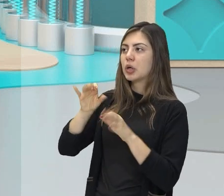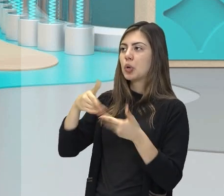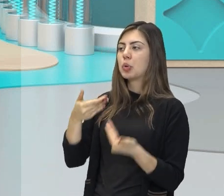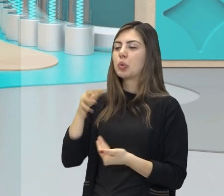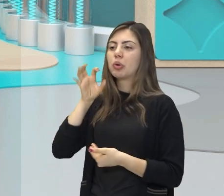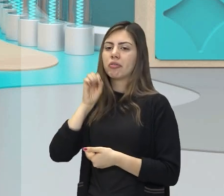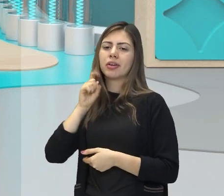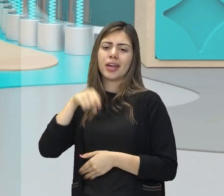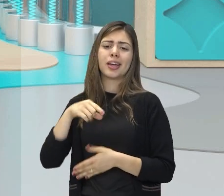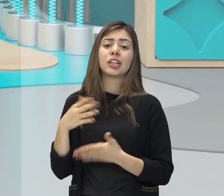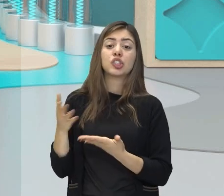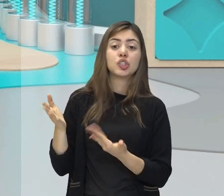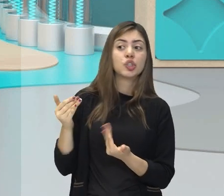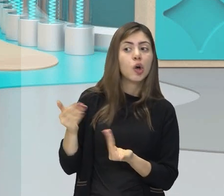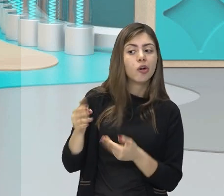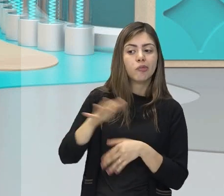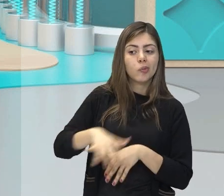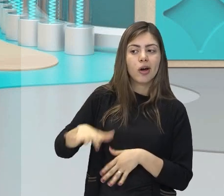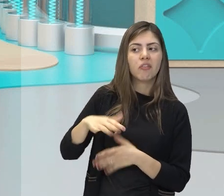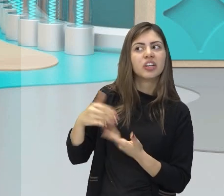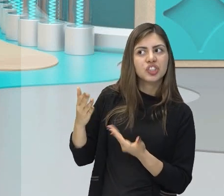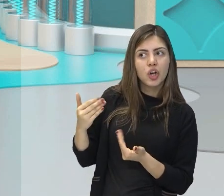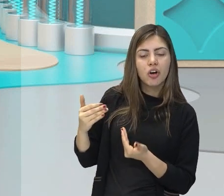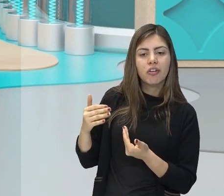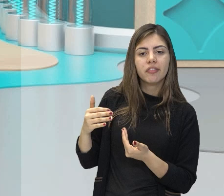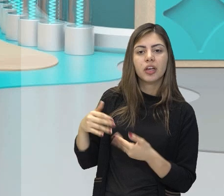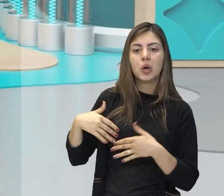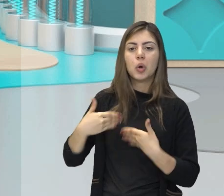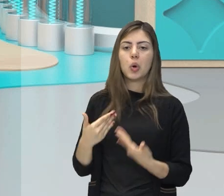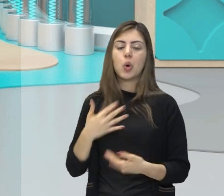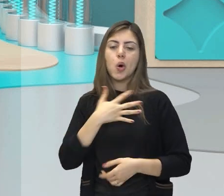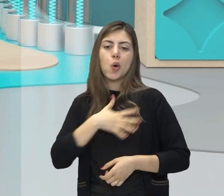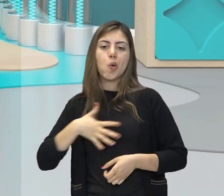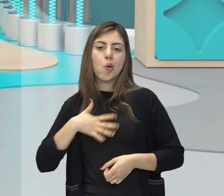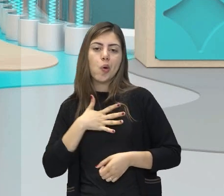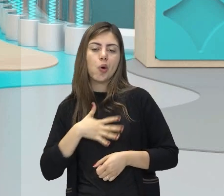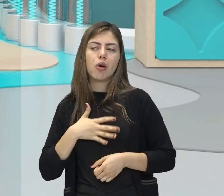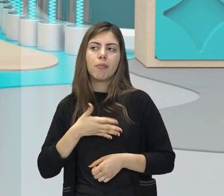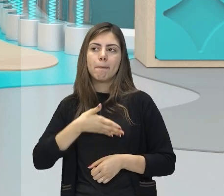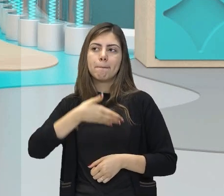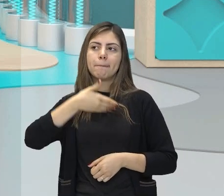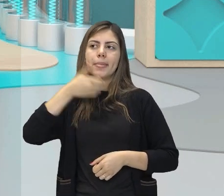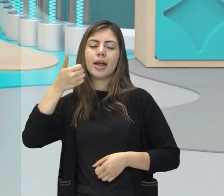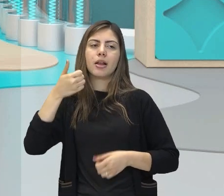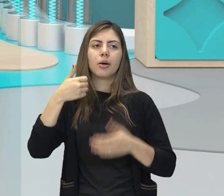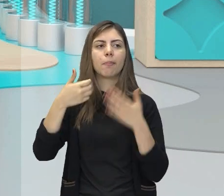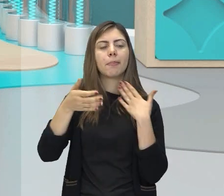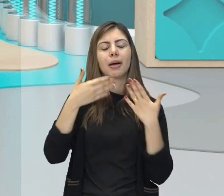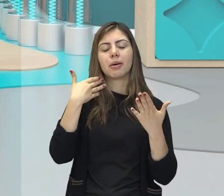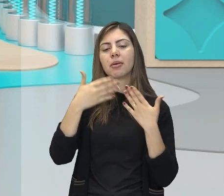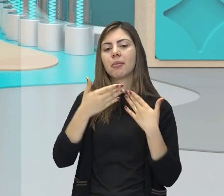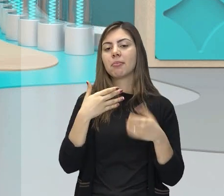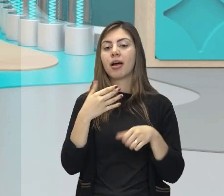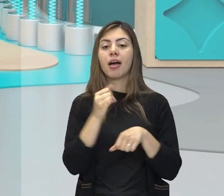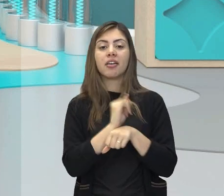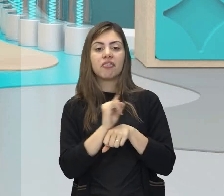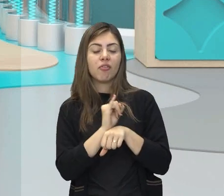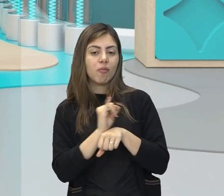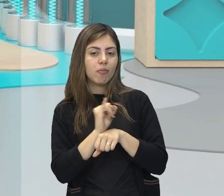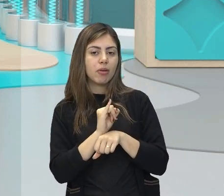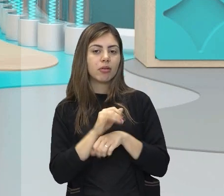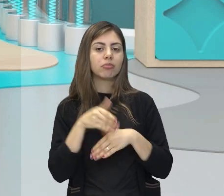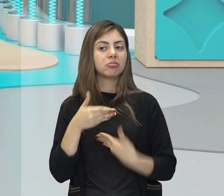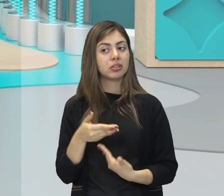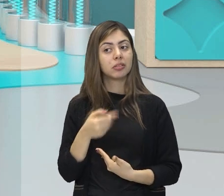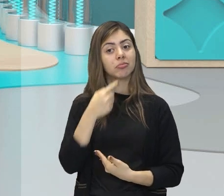pessoas mais jovens e que de repente preferem uma coisa mais descontraída, mais informal. Então, também é interessante